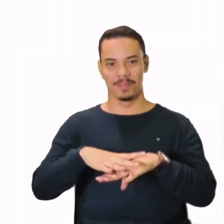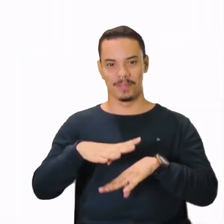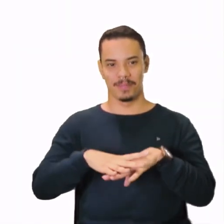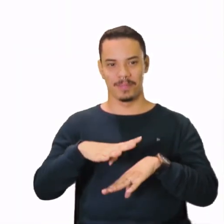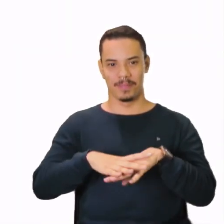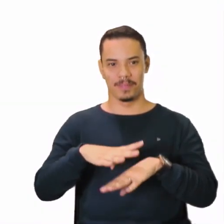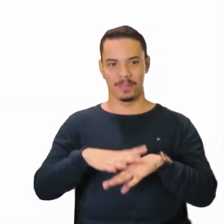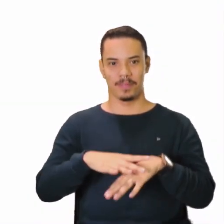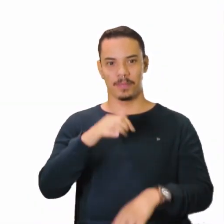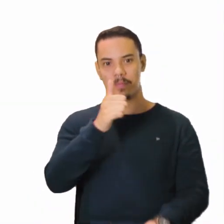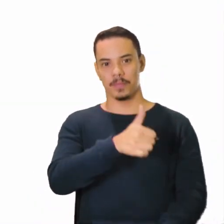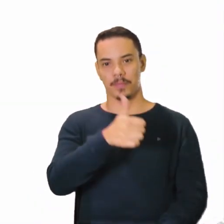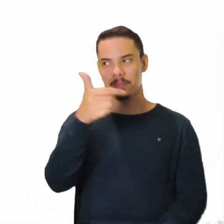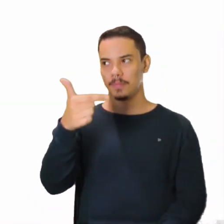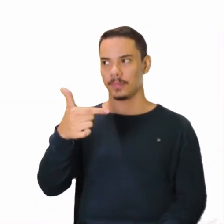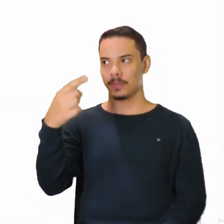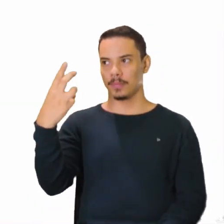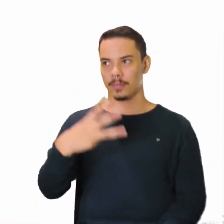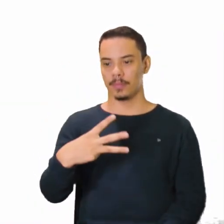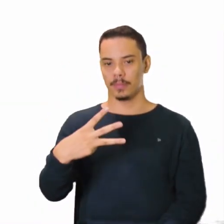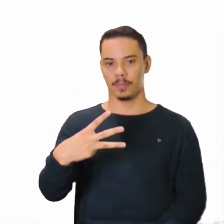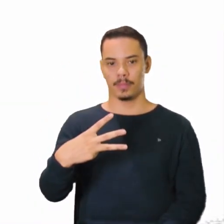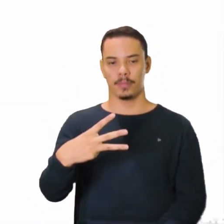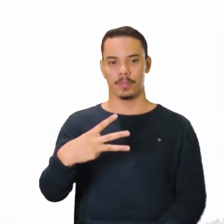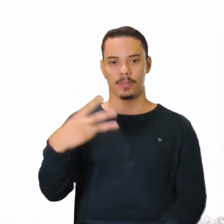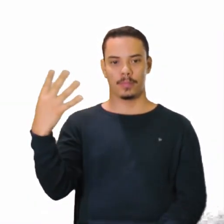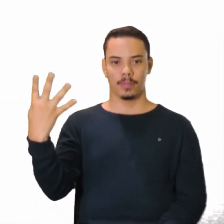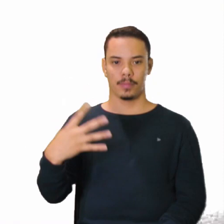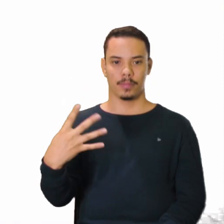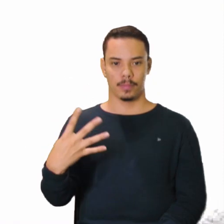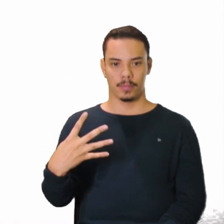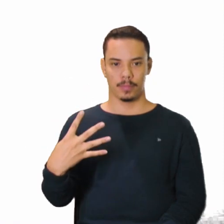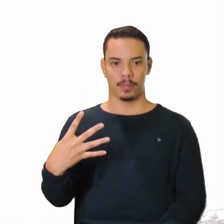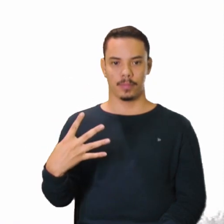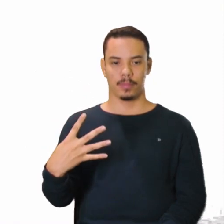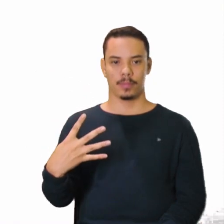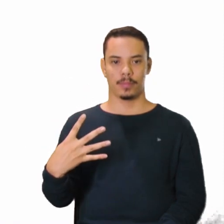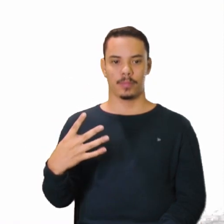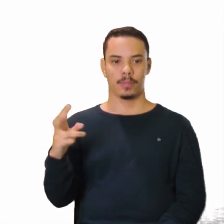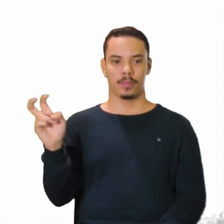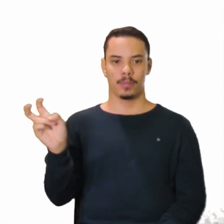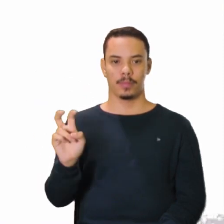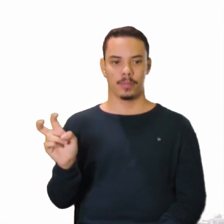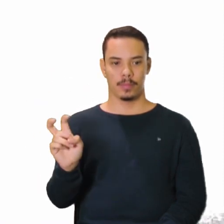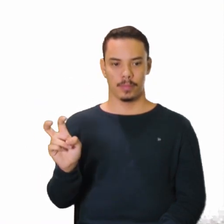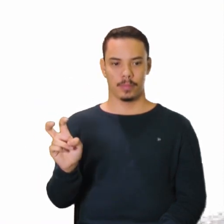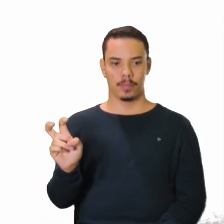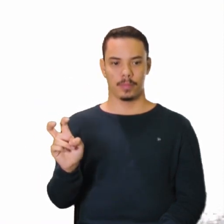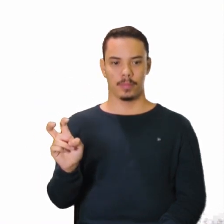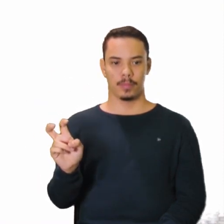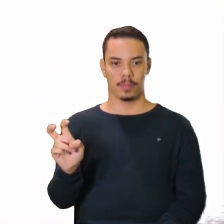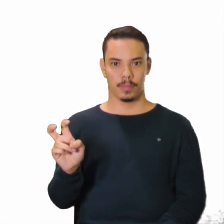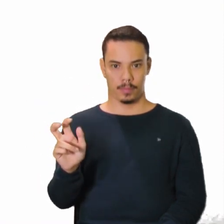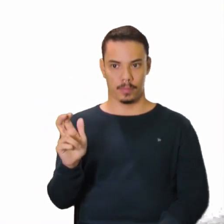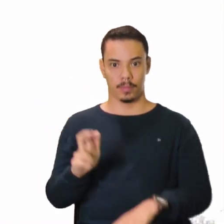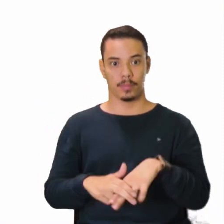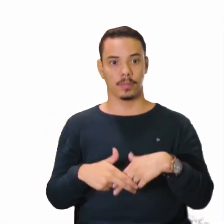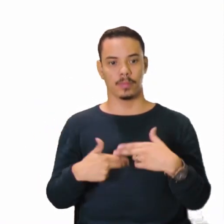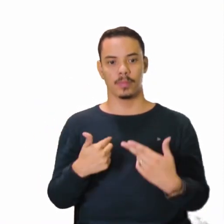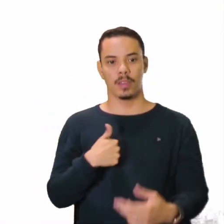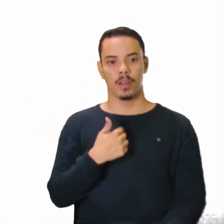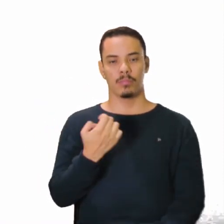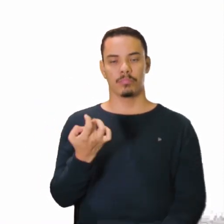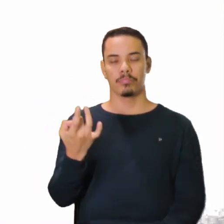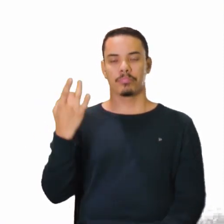bate não, coleguinha. Vamos lá. Aqui é o 4 e 5. Beleza. Aí estou pouco